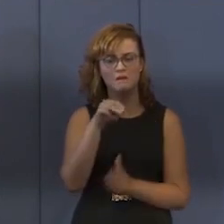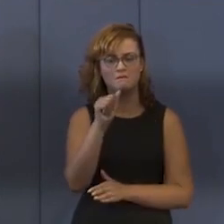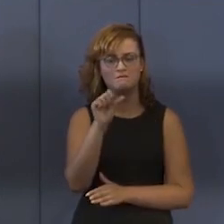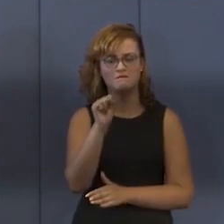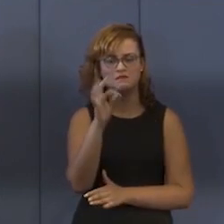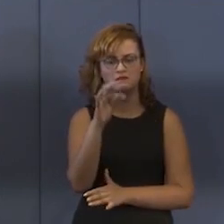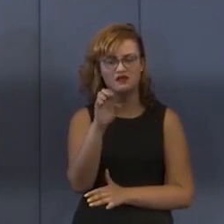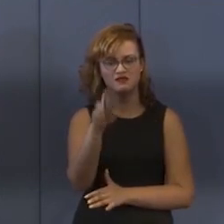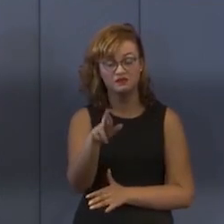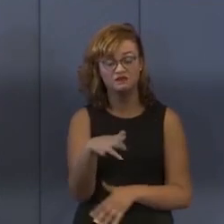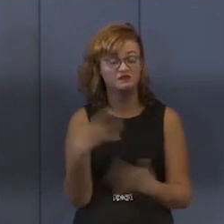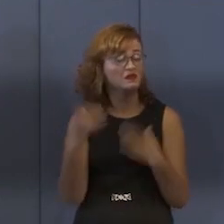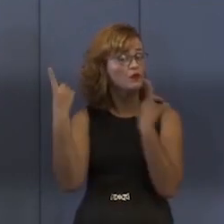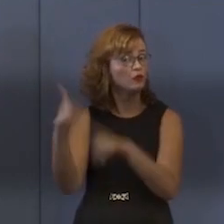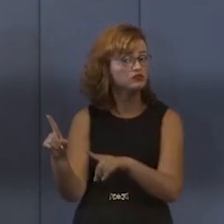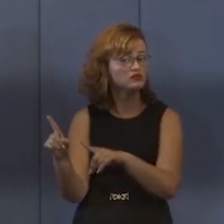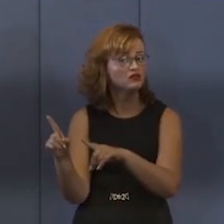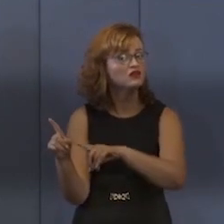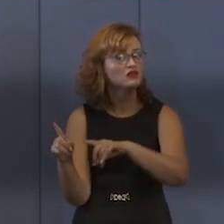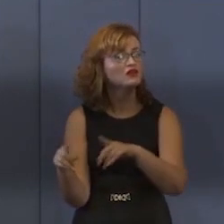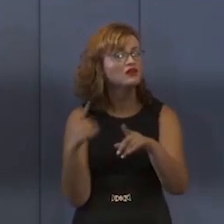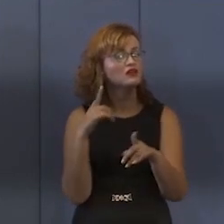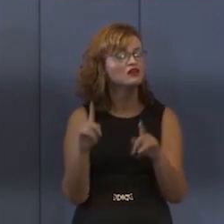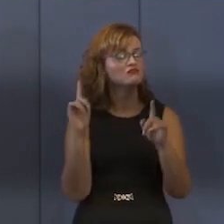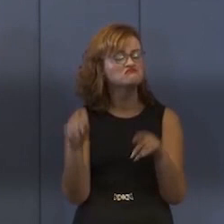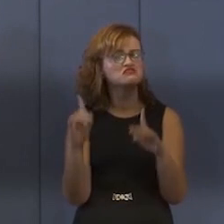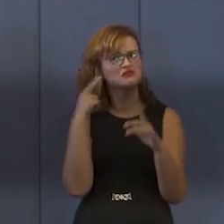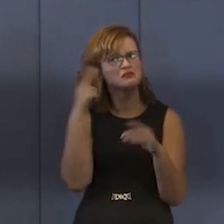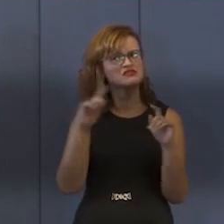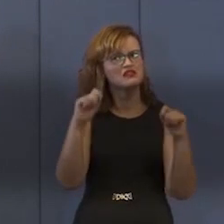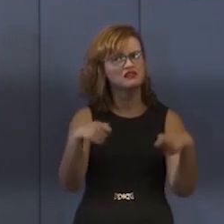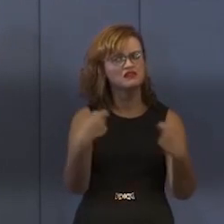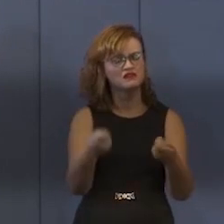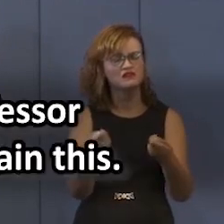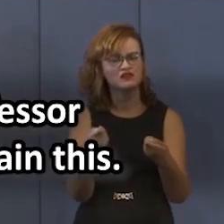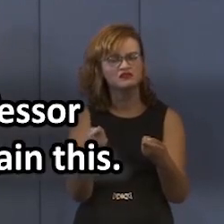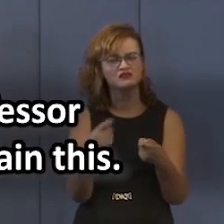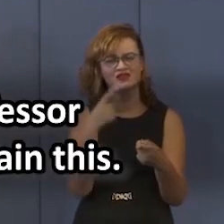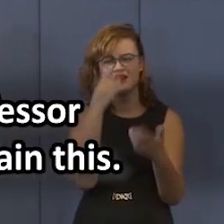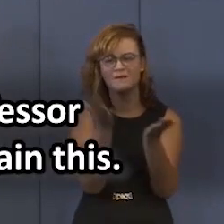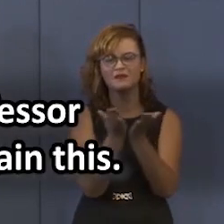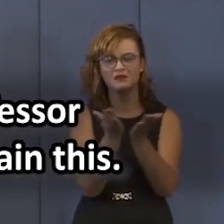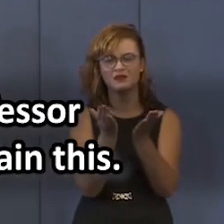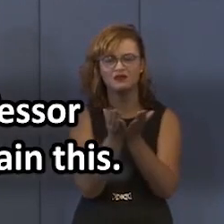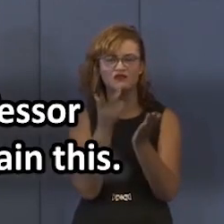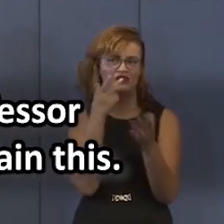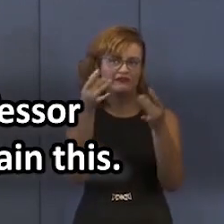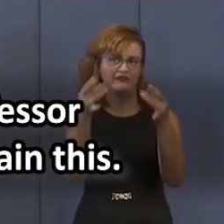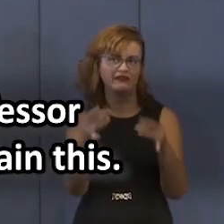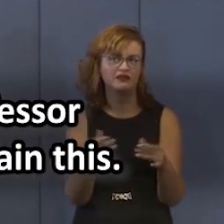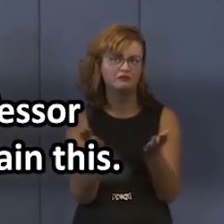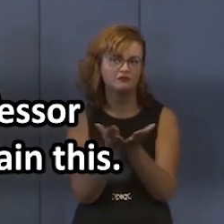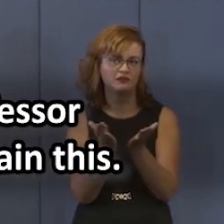Então, ele se opõe a isso com uma defesa baseada, inclusive, na Bíblia. Eu não vou entrar em detalhes,